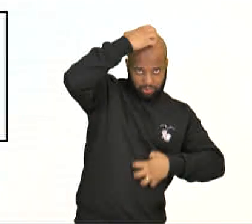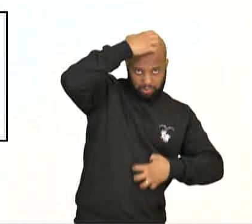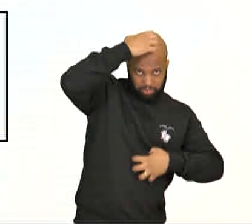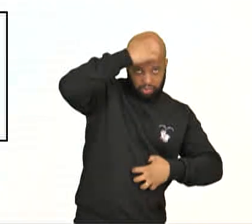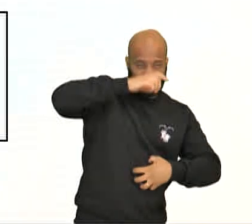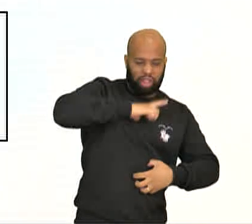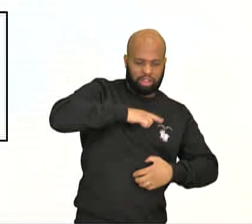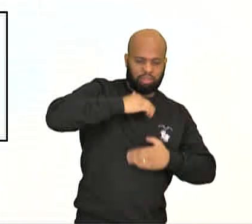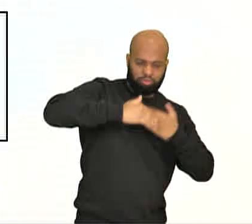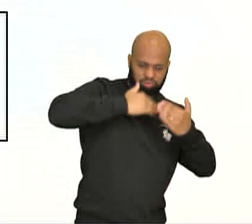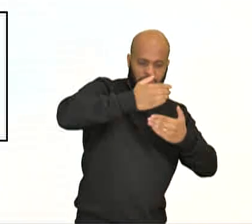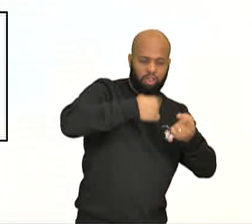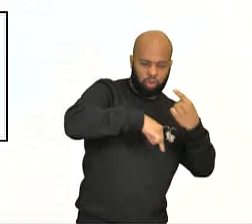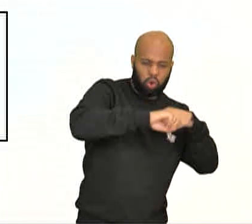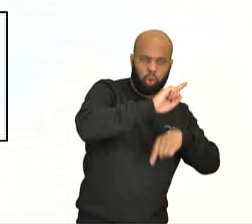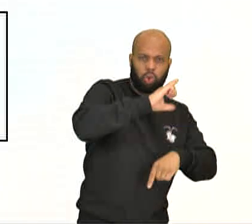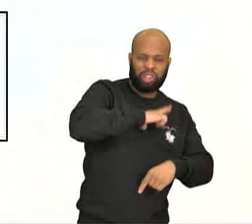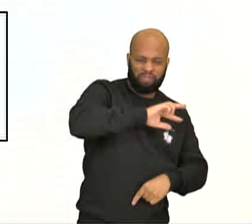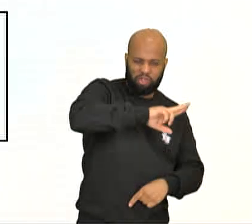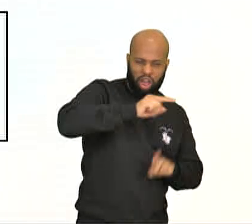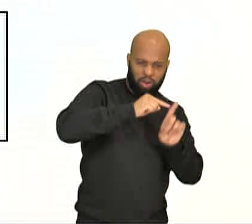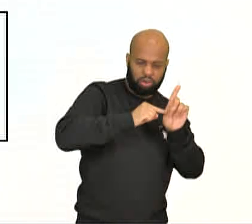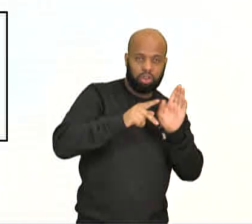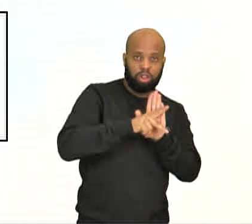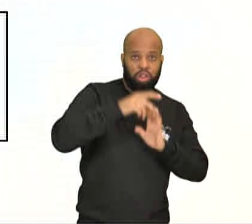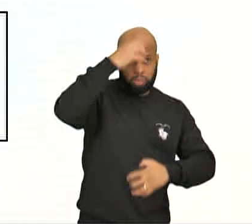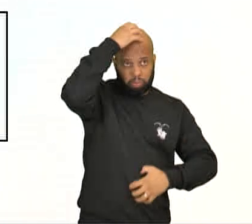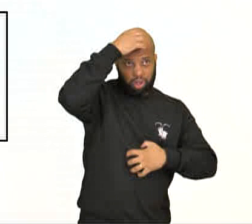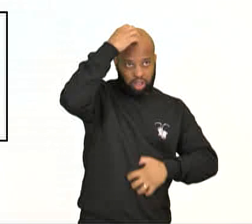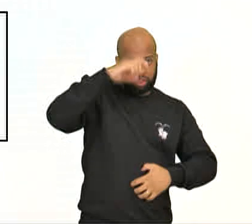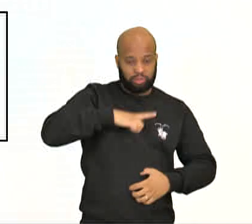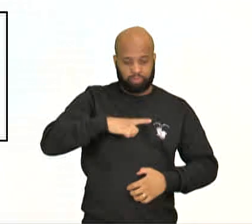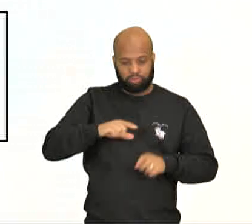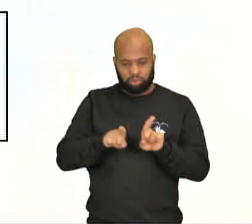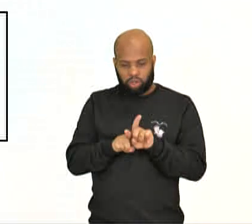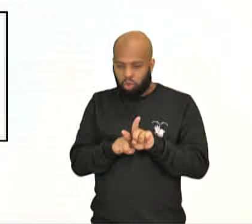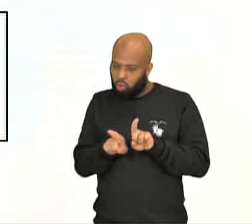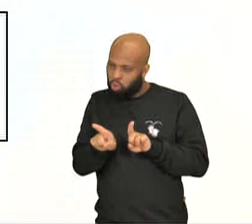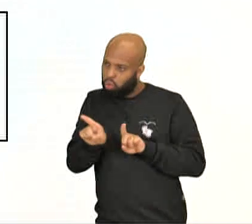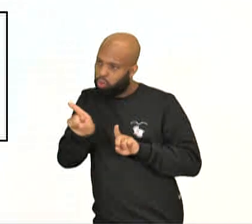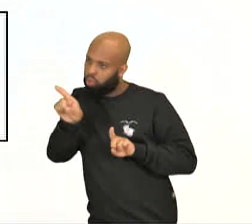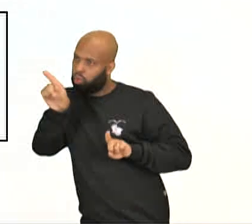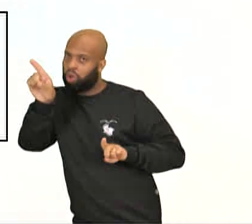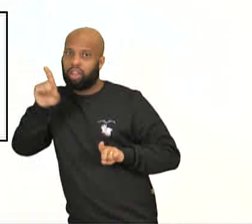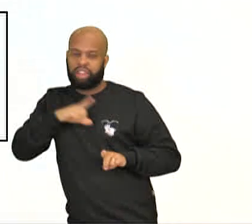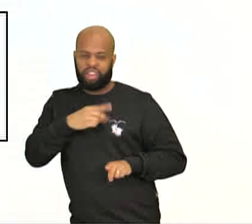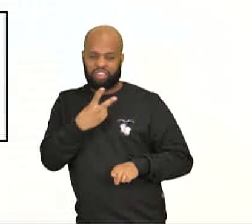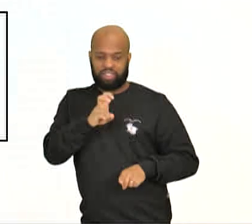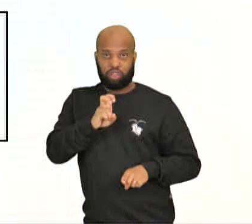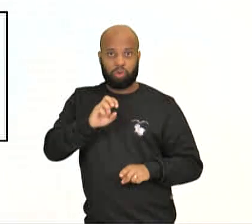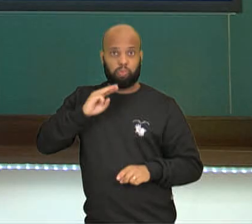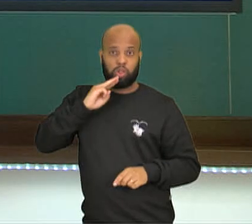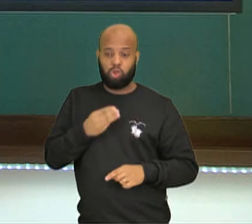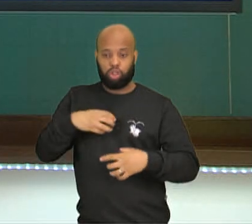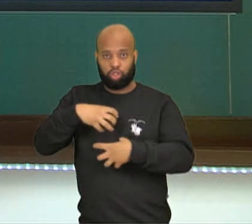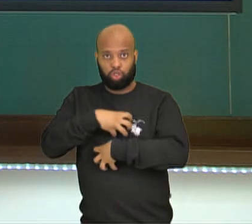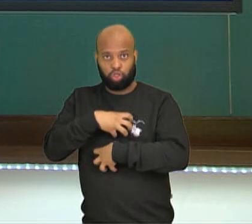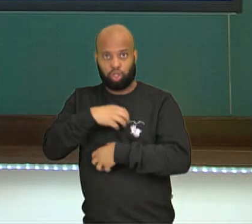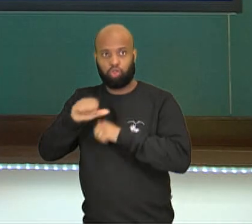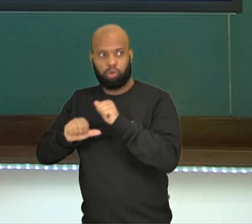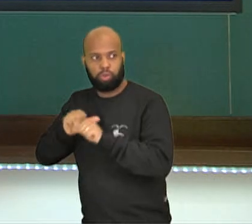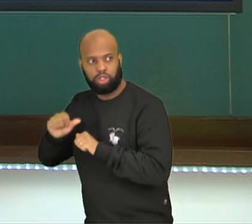orangotango, chimpanzé, e a outra linha vai surgir um driopiteco, lá por 25 milhões de anos atrás, 10